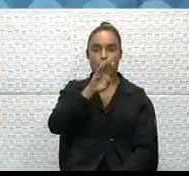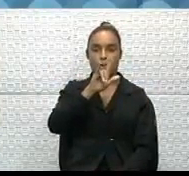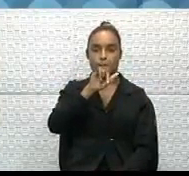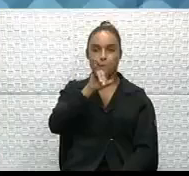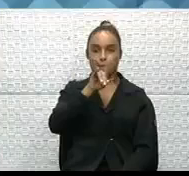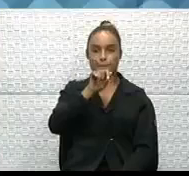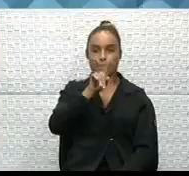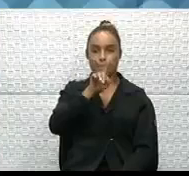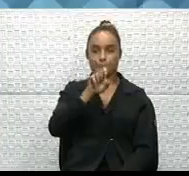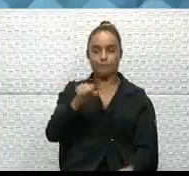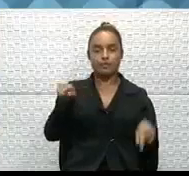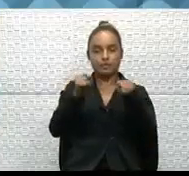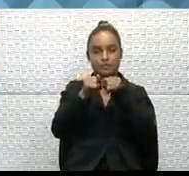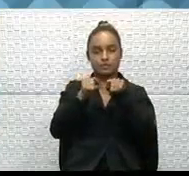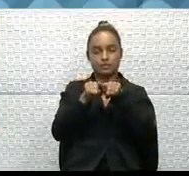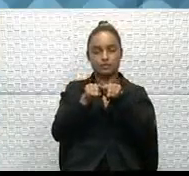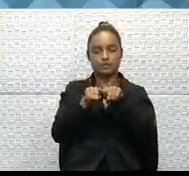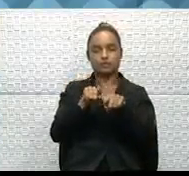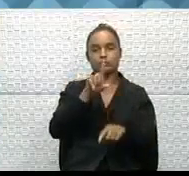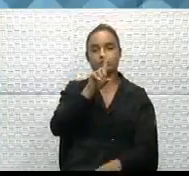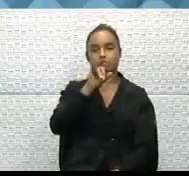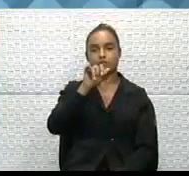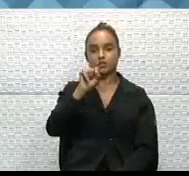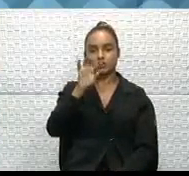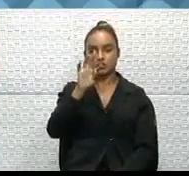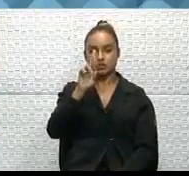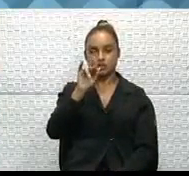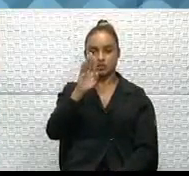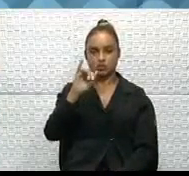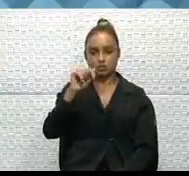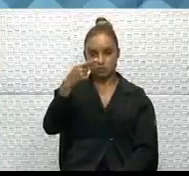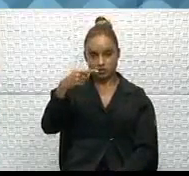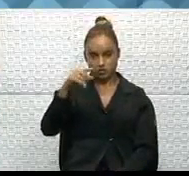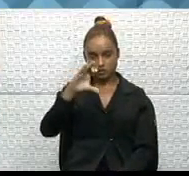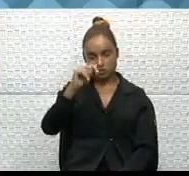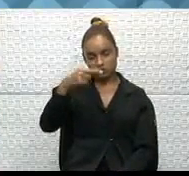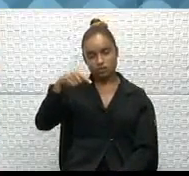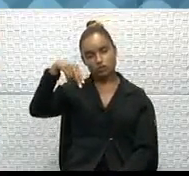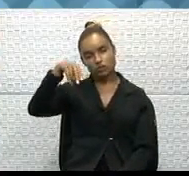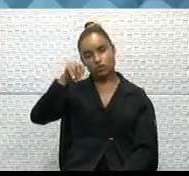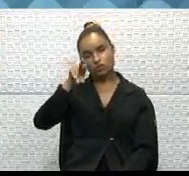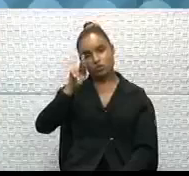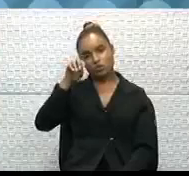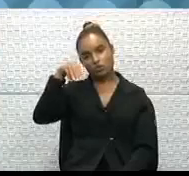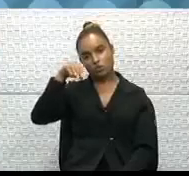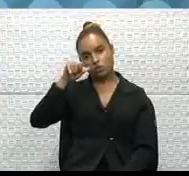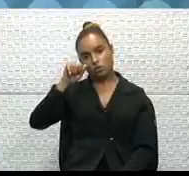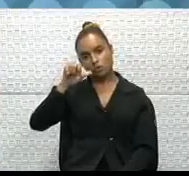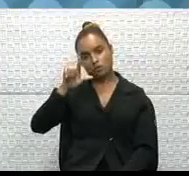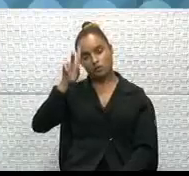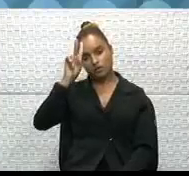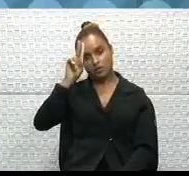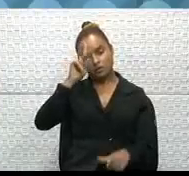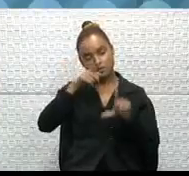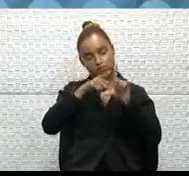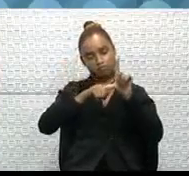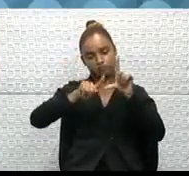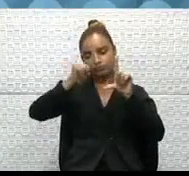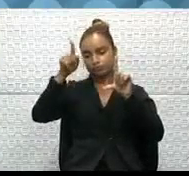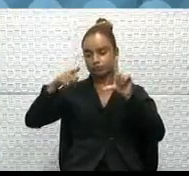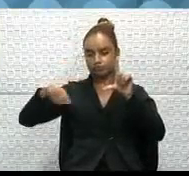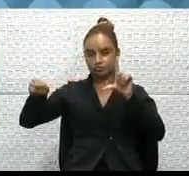distribuição normal. Falamos lá da curva de distribuição normal. Na aula de hoje, na Estatística Inferencial Parte 2, nós